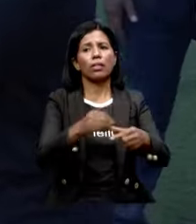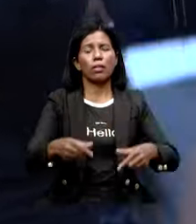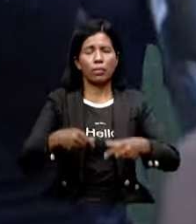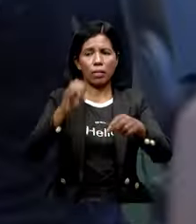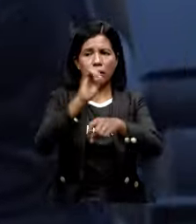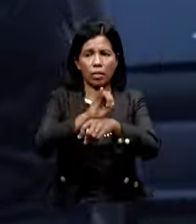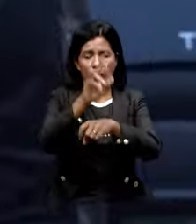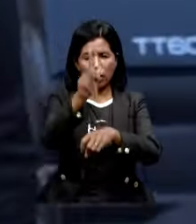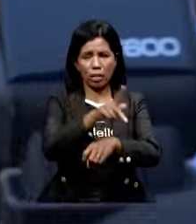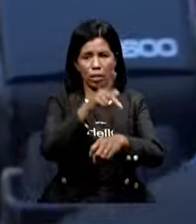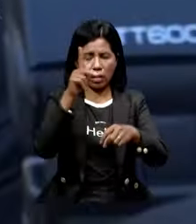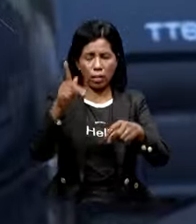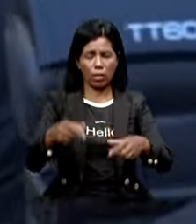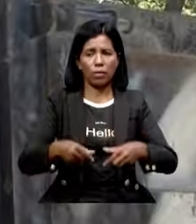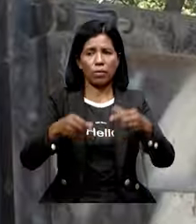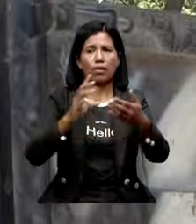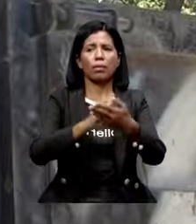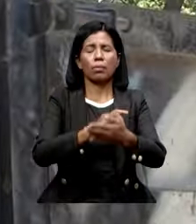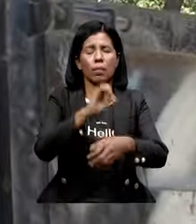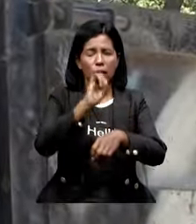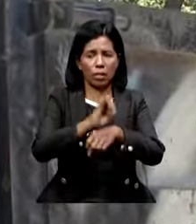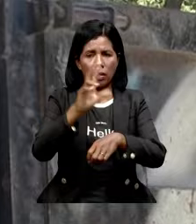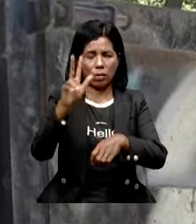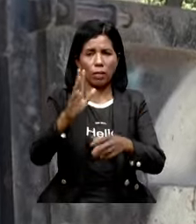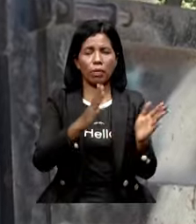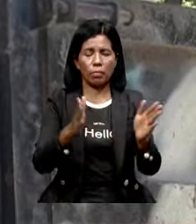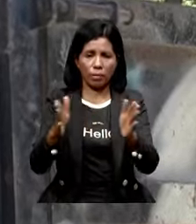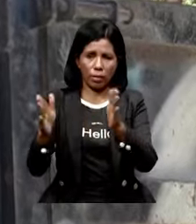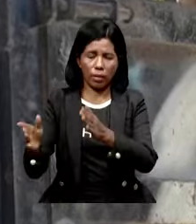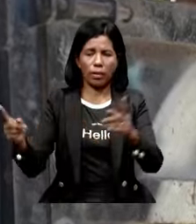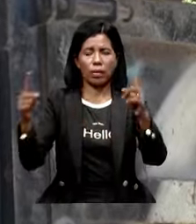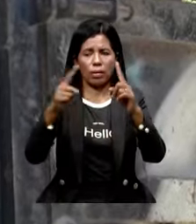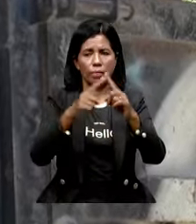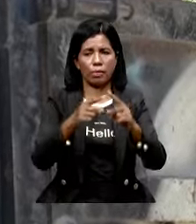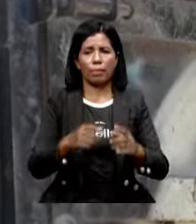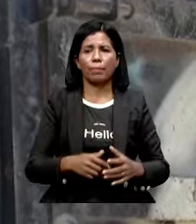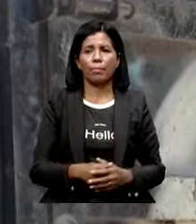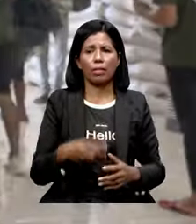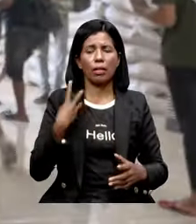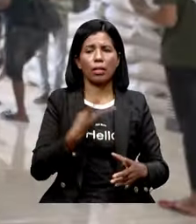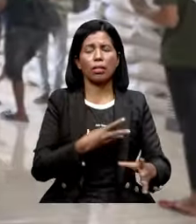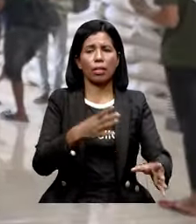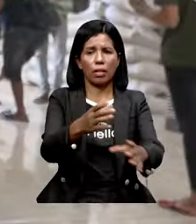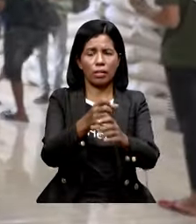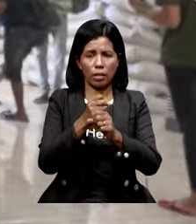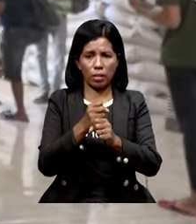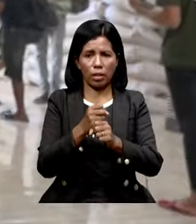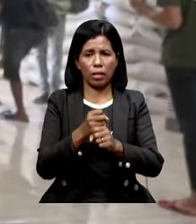be igreja católica ho de distribui be desse setolu o de prepara a hamba pra igreja sira. Da da ne ita simutan hosi